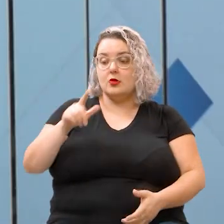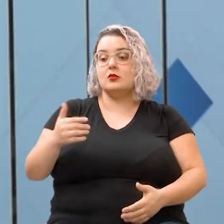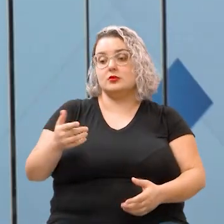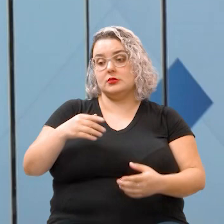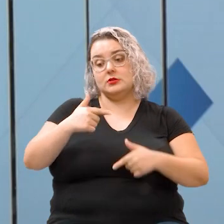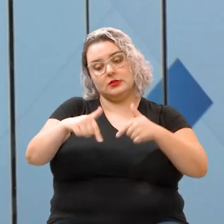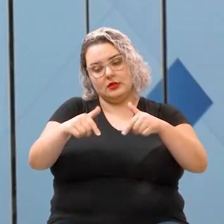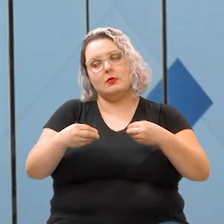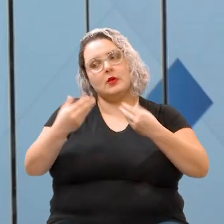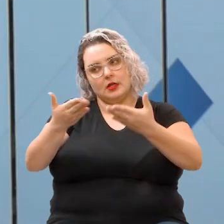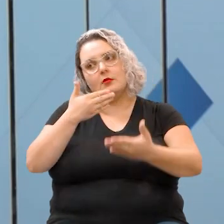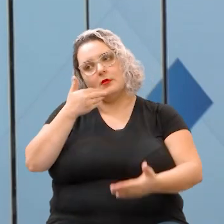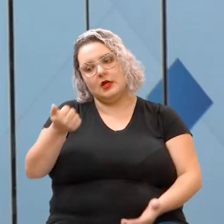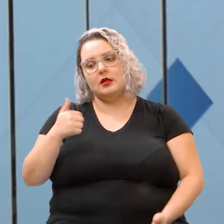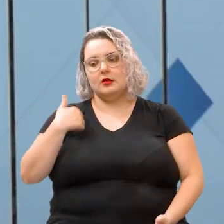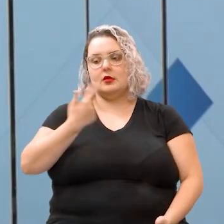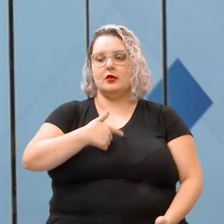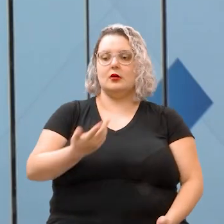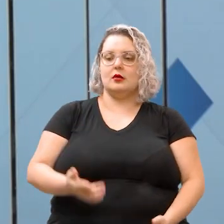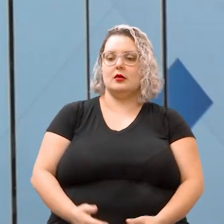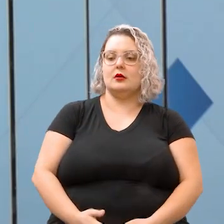render melhor o nosso trabalho, né?